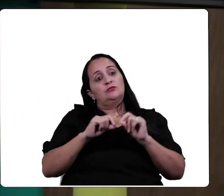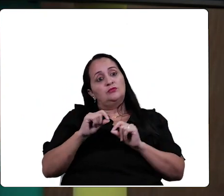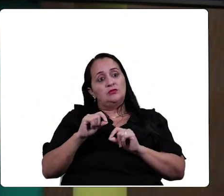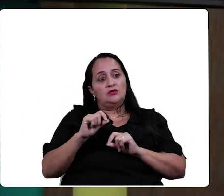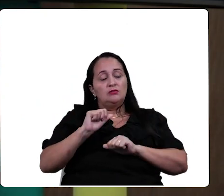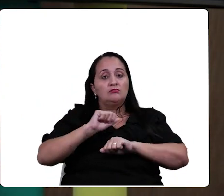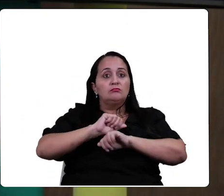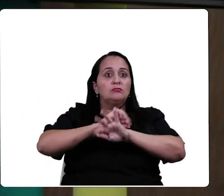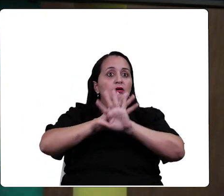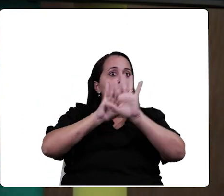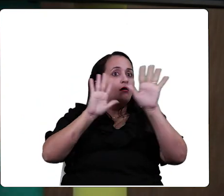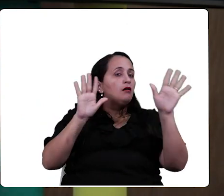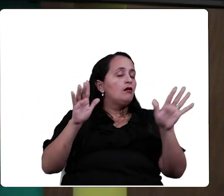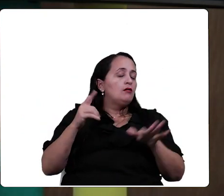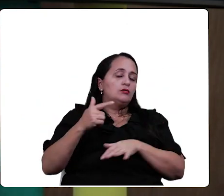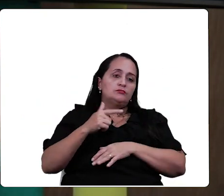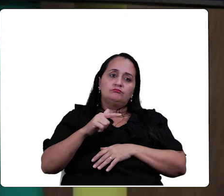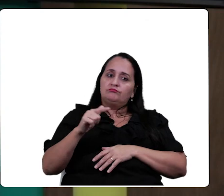estar tão claras.